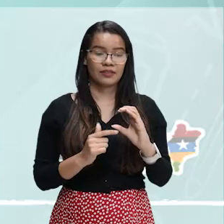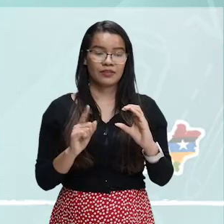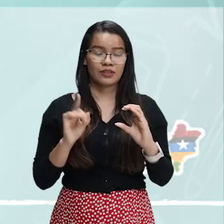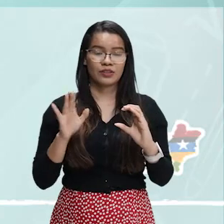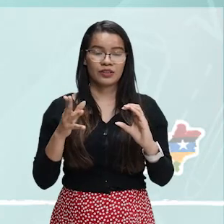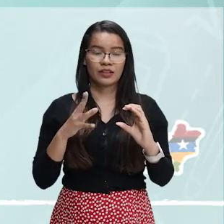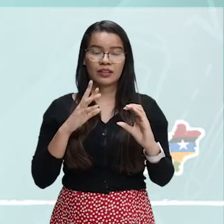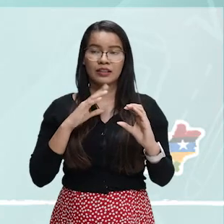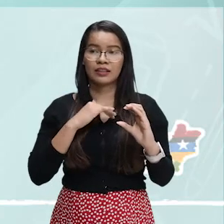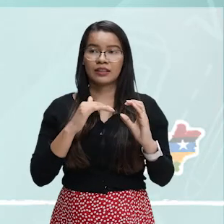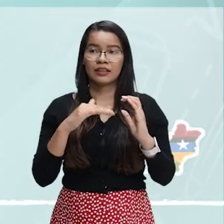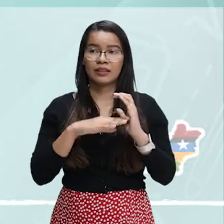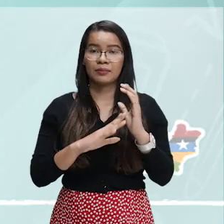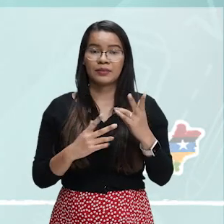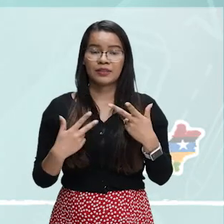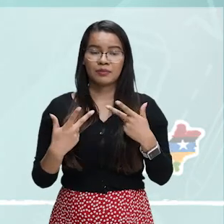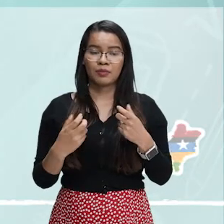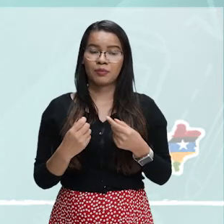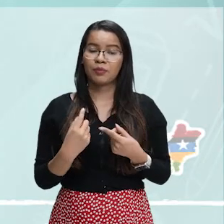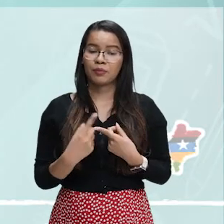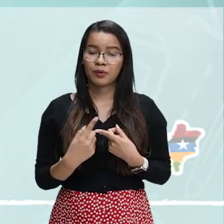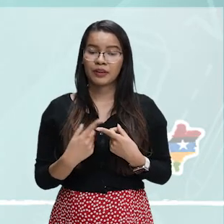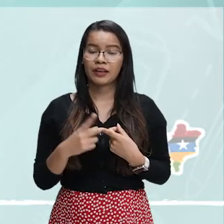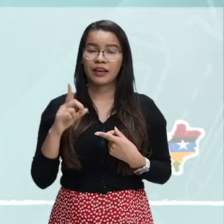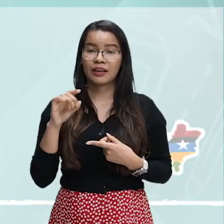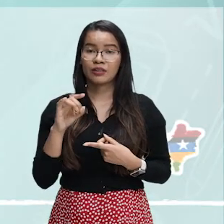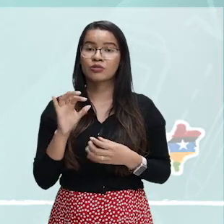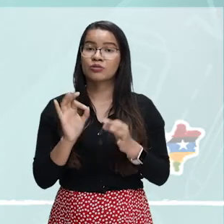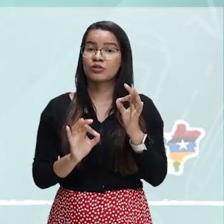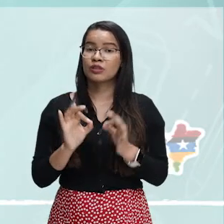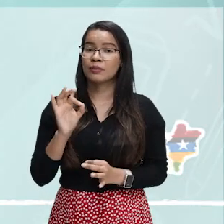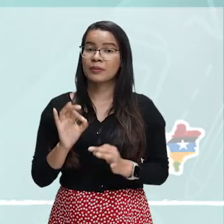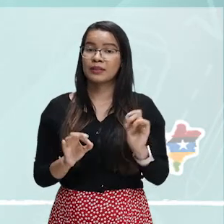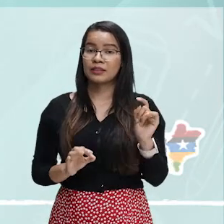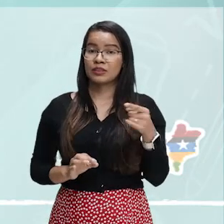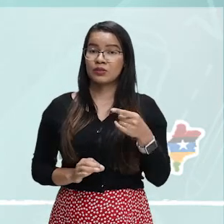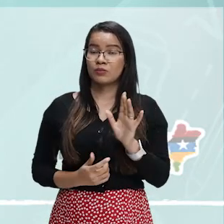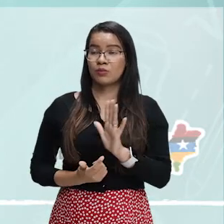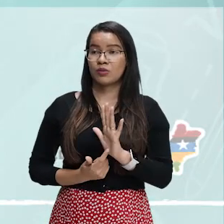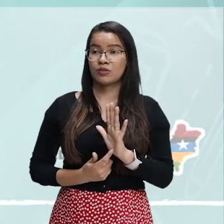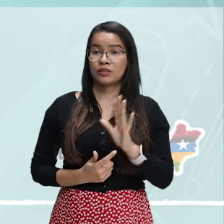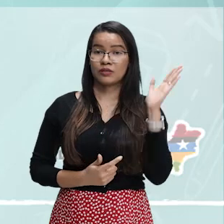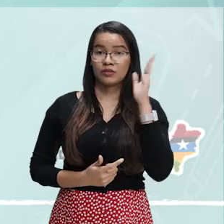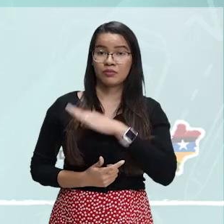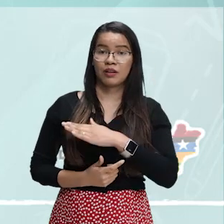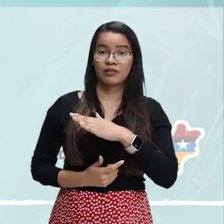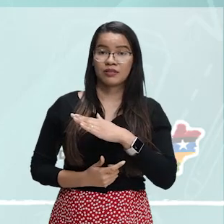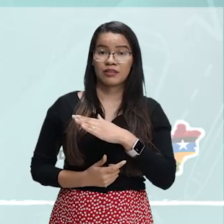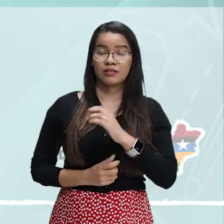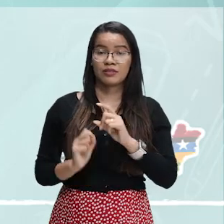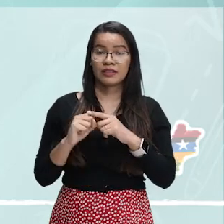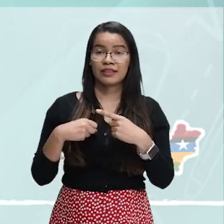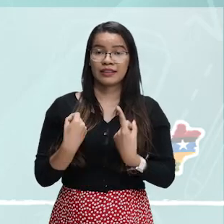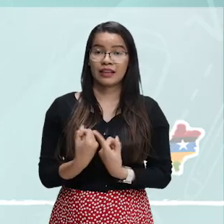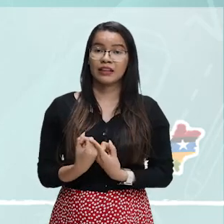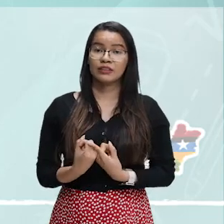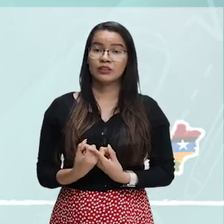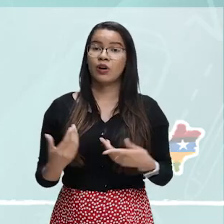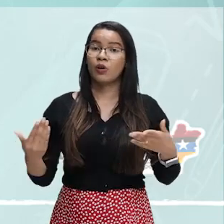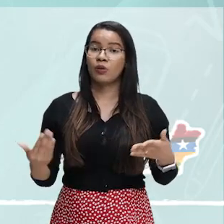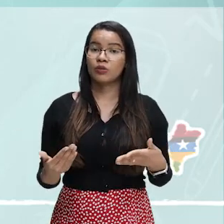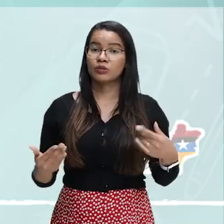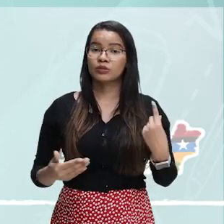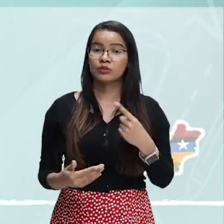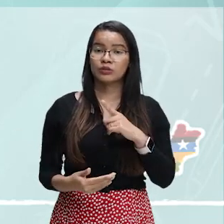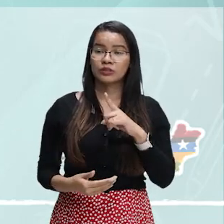até matou aí a charada, porque era justamente isso, mostrar as mazelas da sociedade. Hoje, gente,